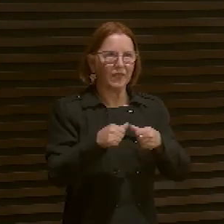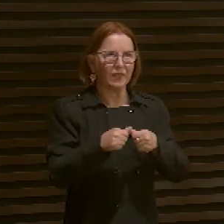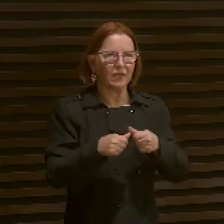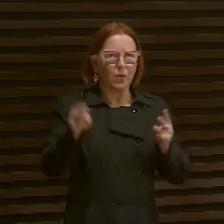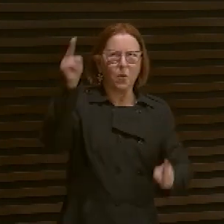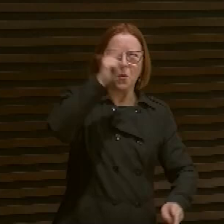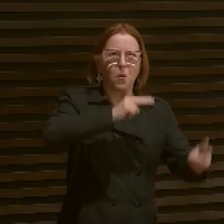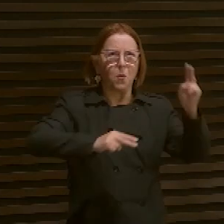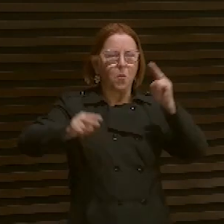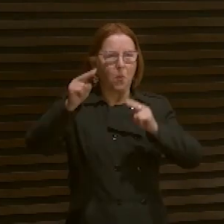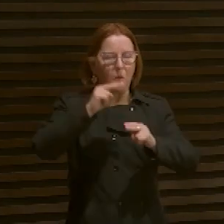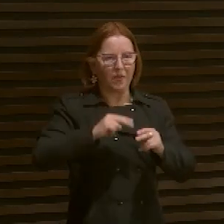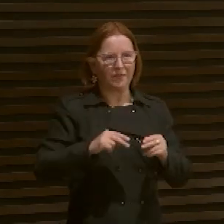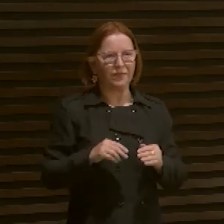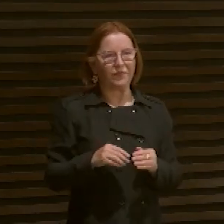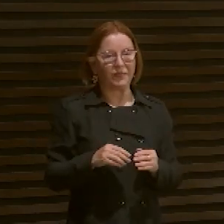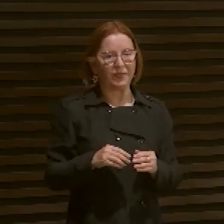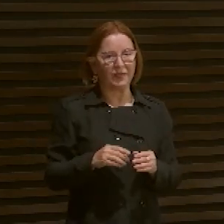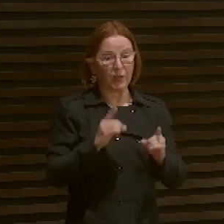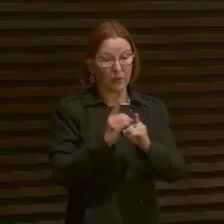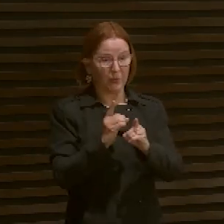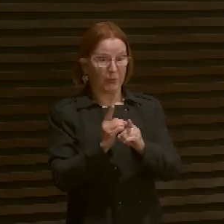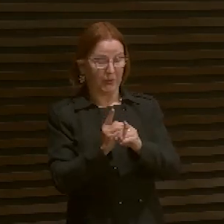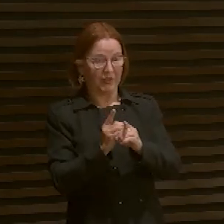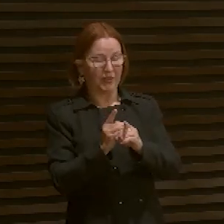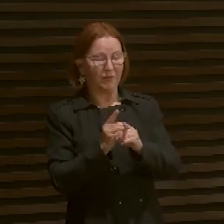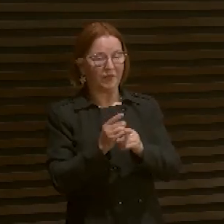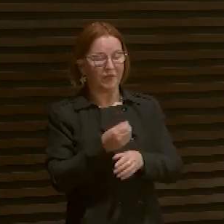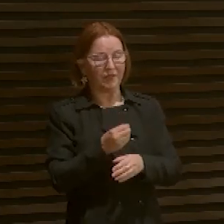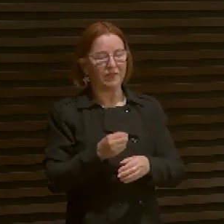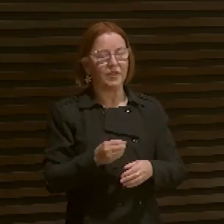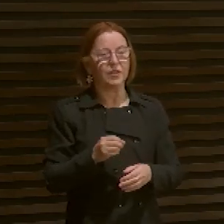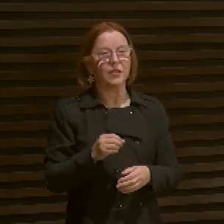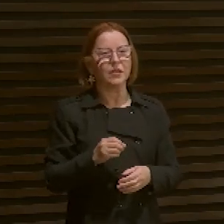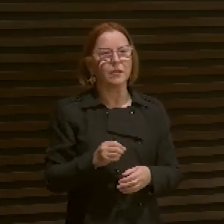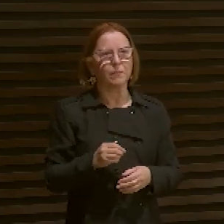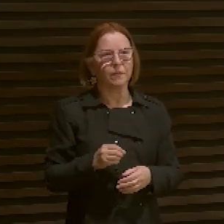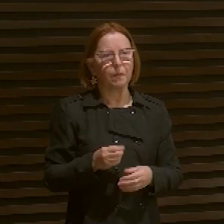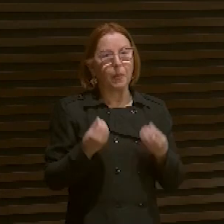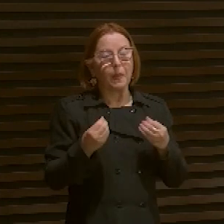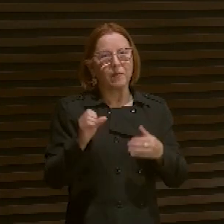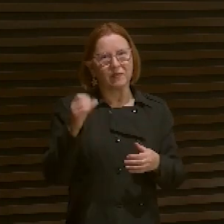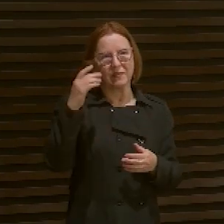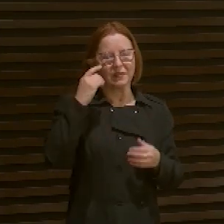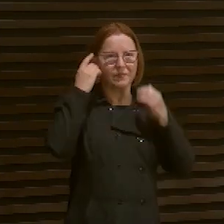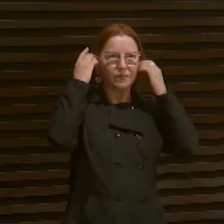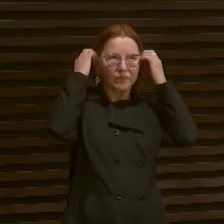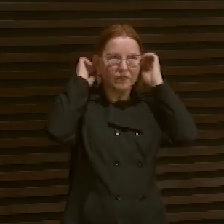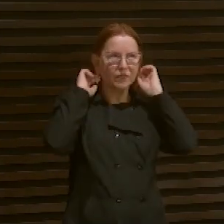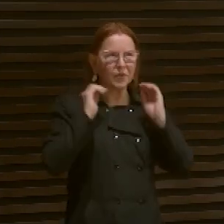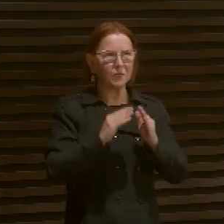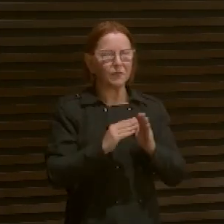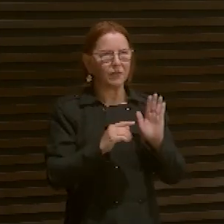tempestade pela qual os discípulos passaram, em que contexto isso aqui aconteceu? Rúbia, pode colocar o 22, por